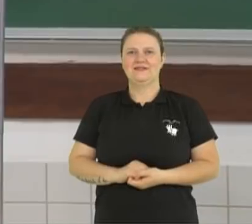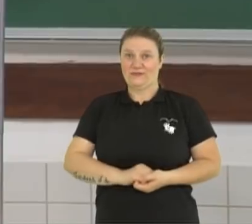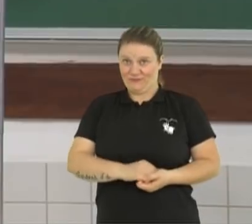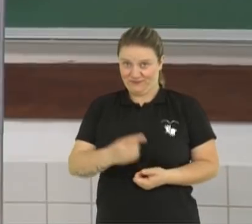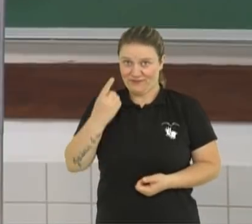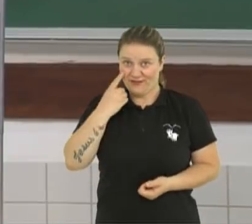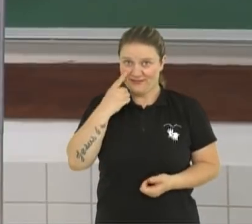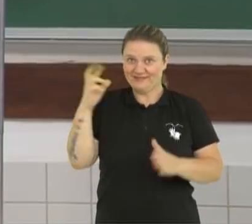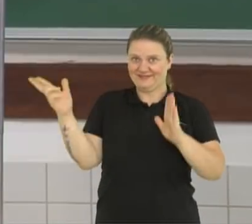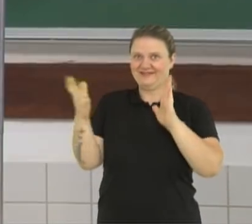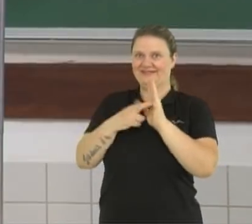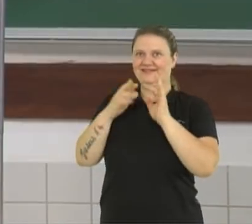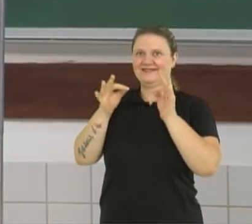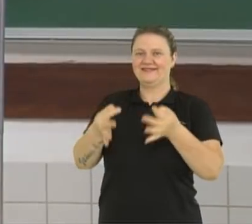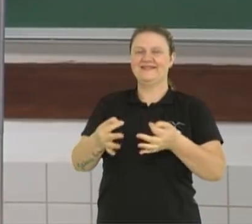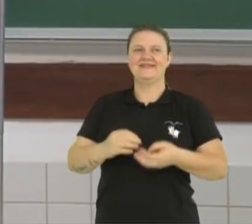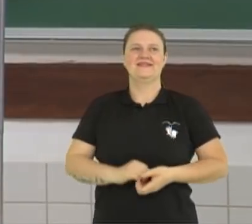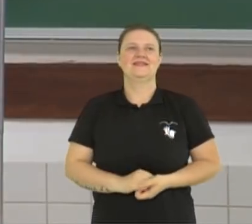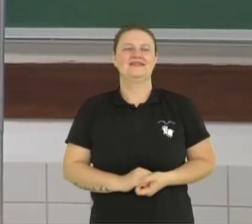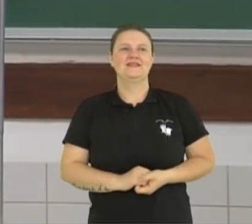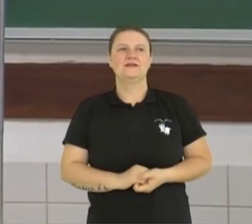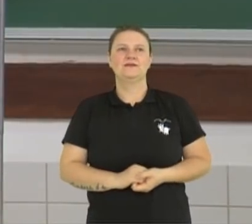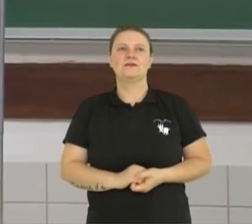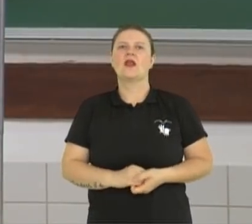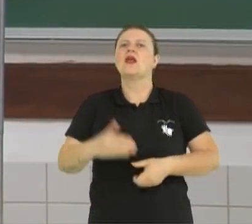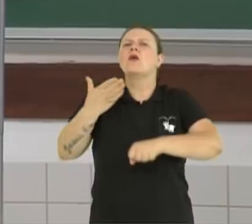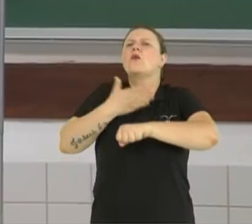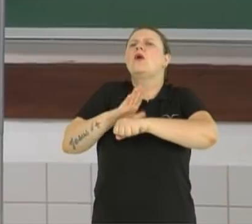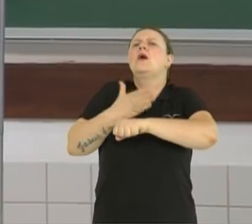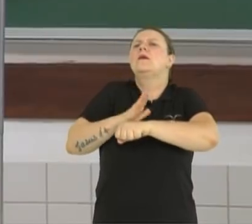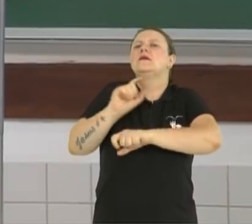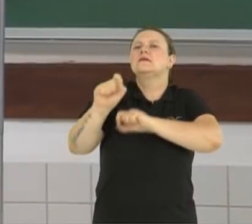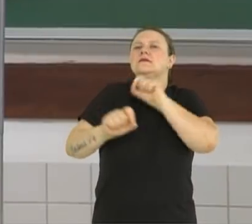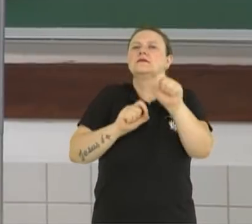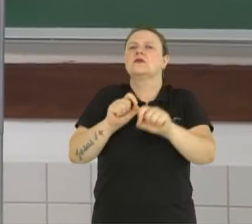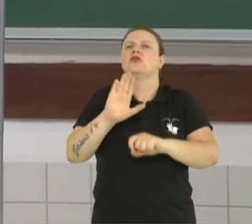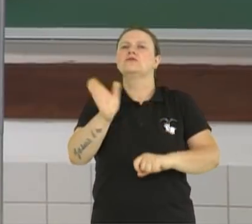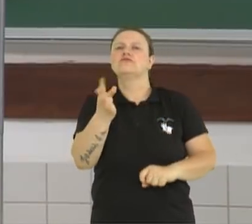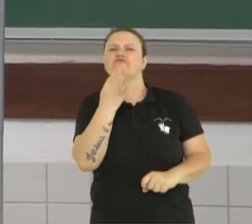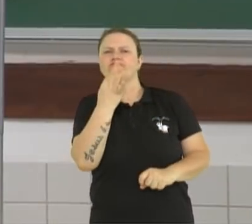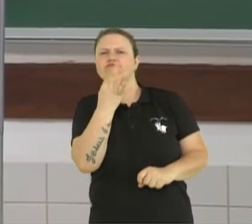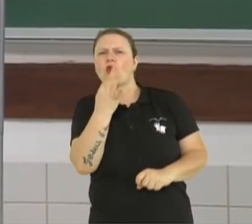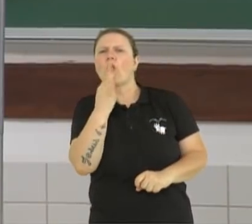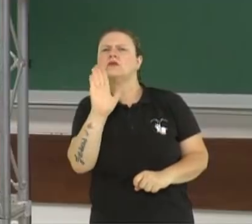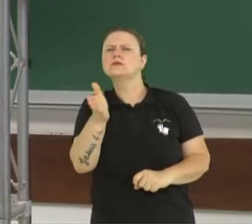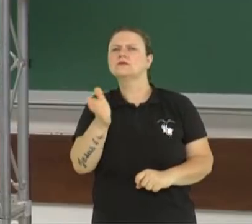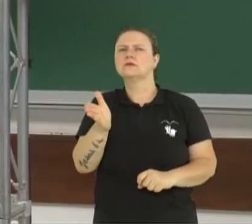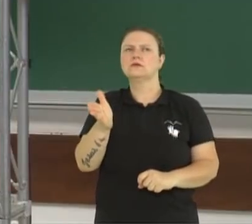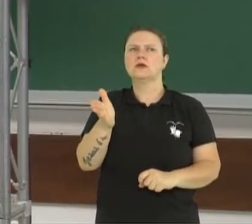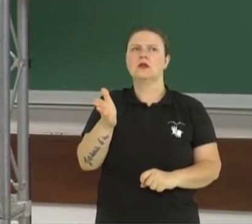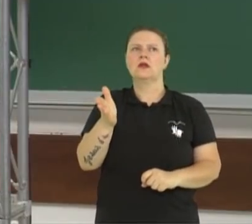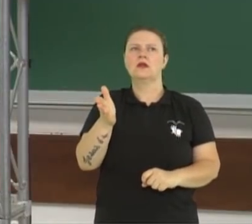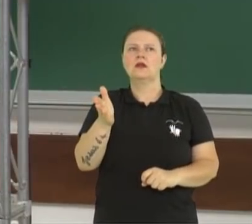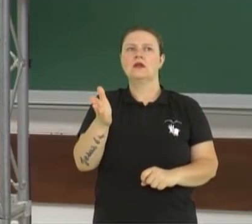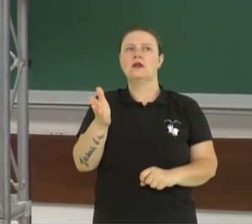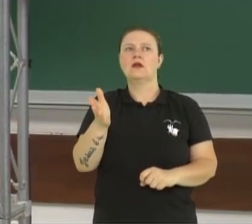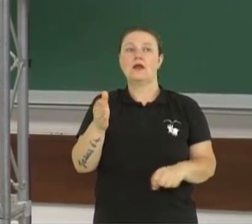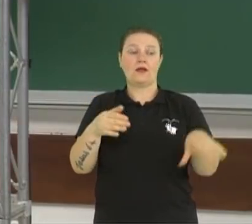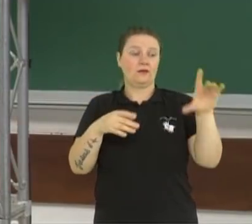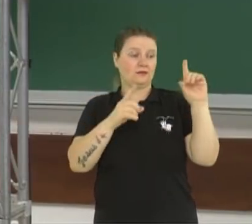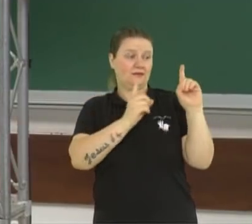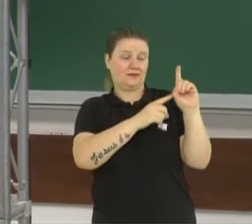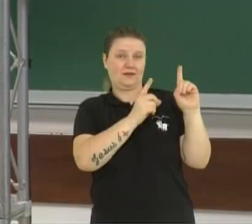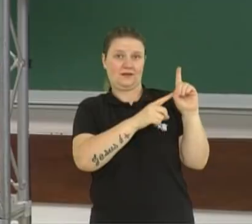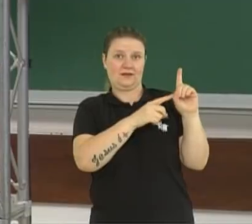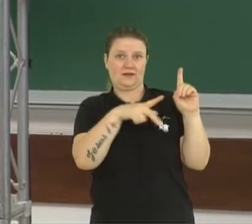Vamos para a resposta correta. Então, a prática que também é conhecida, prática de aventura que também é conhecida como paraglider, é o